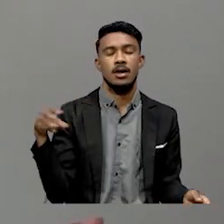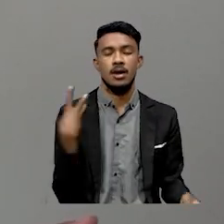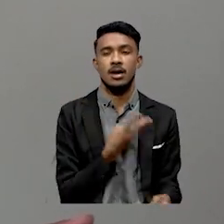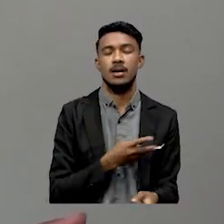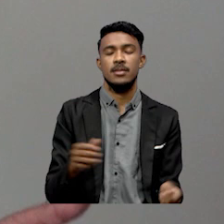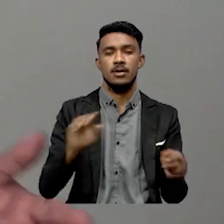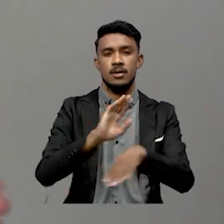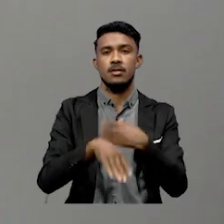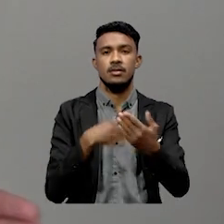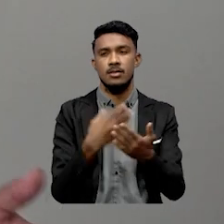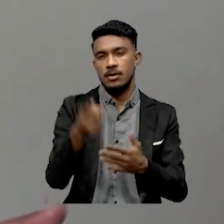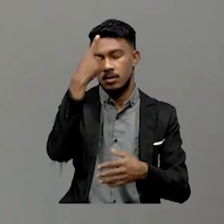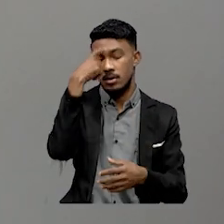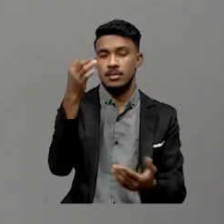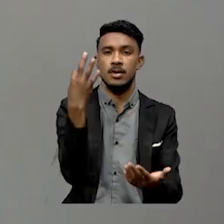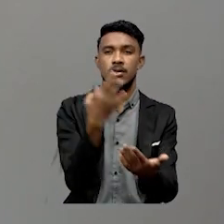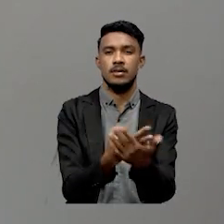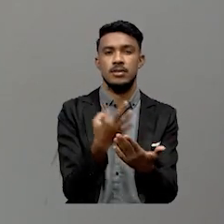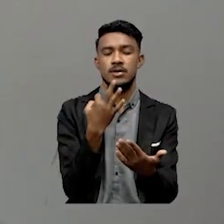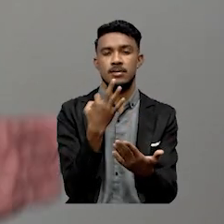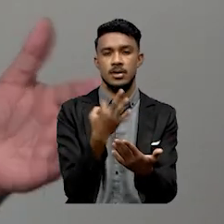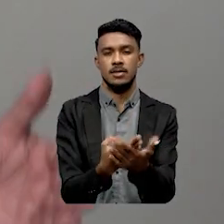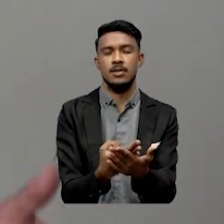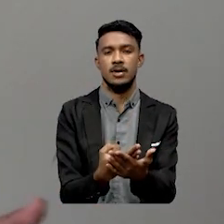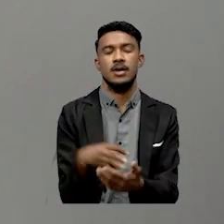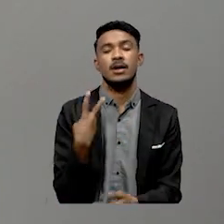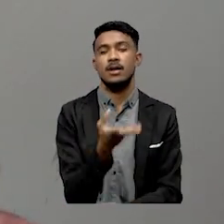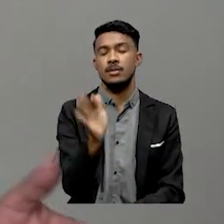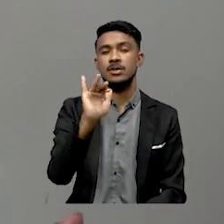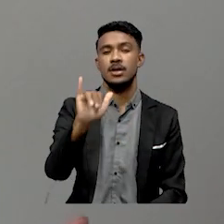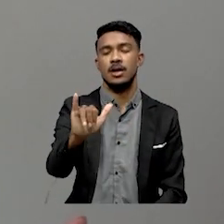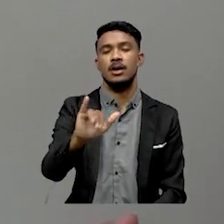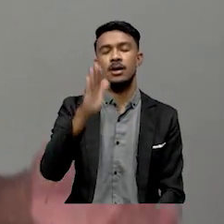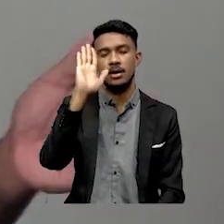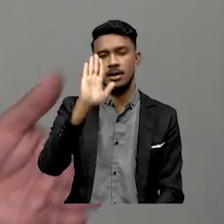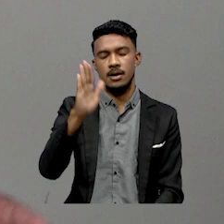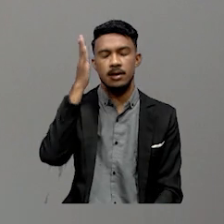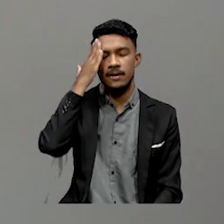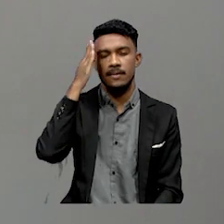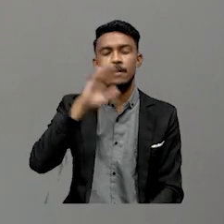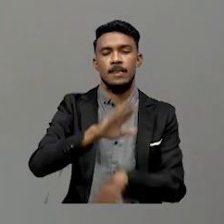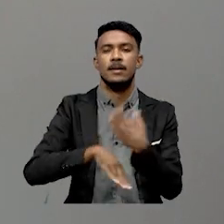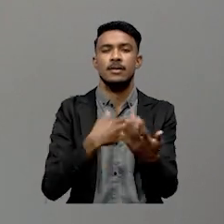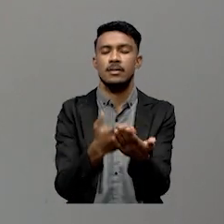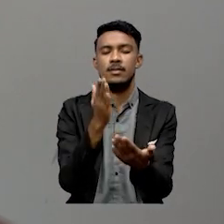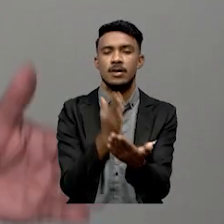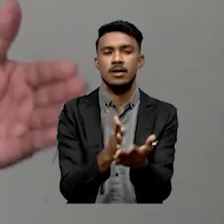nós temos orçamento, e a bolsa tem o voto do estender. E a gente vai dar